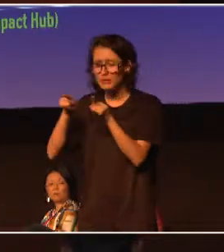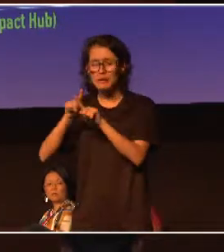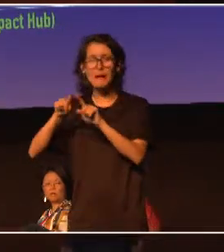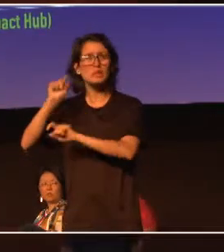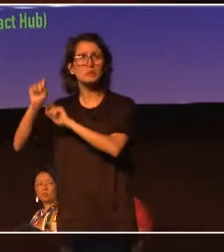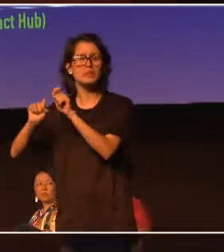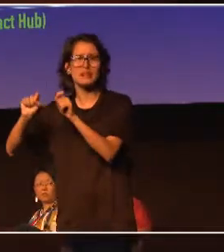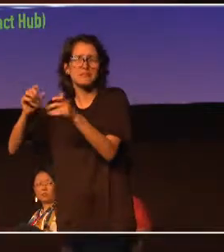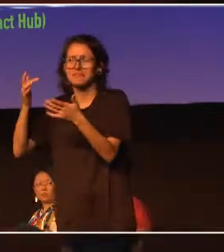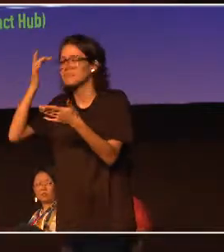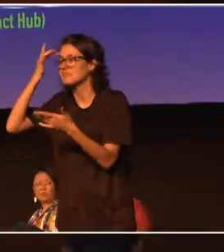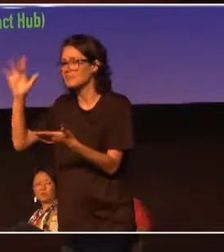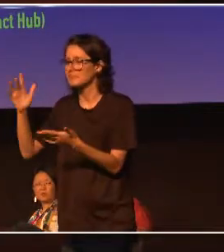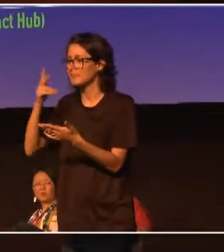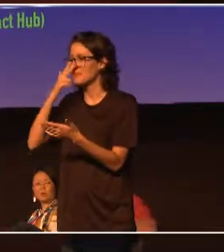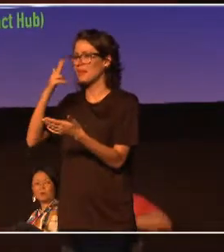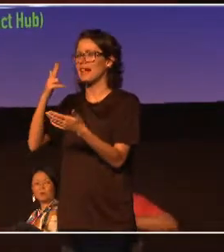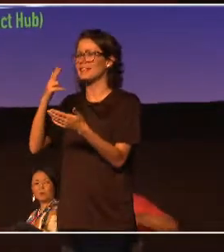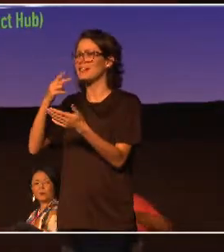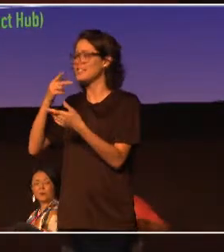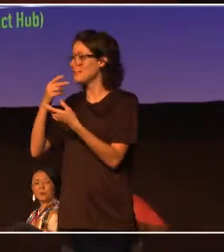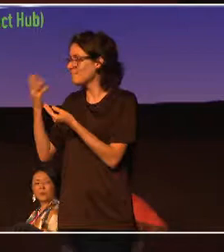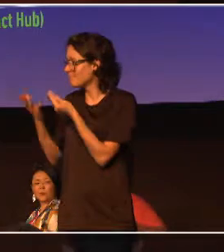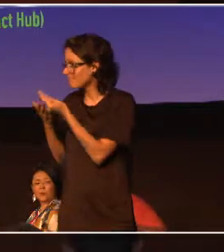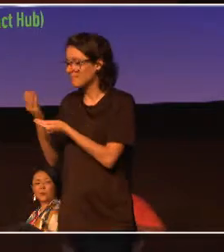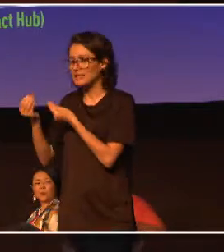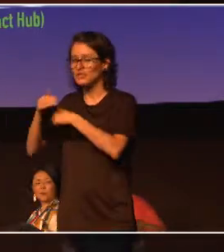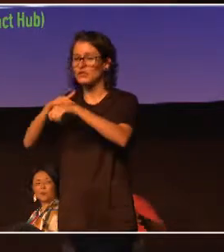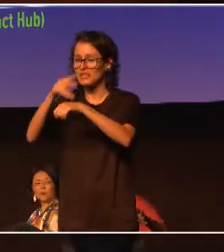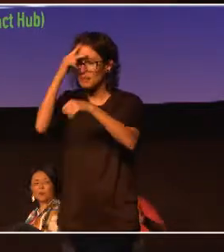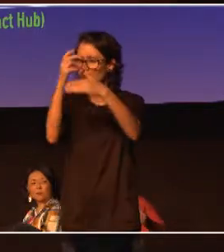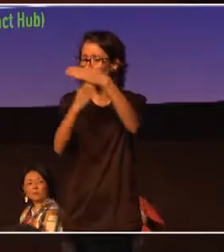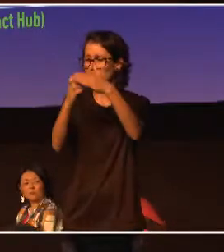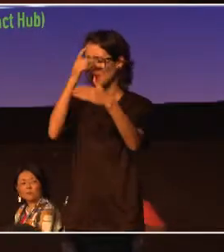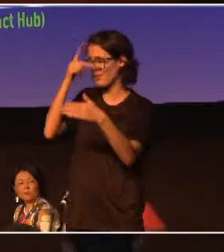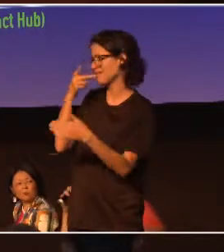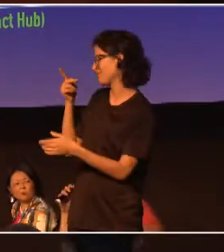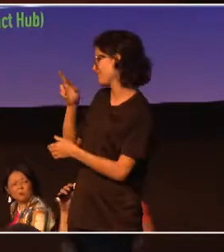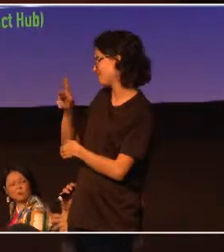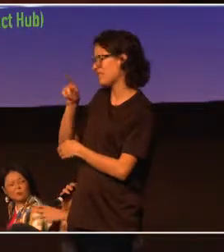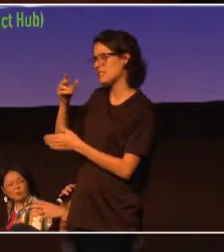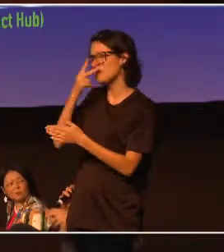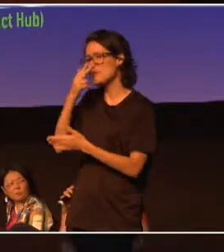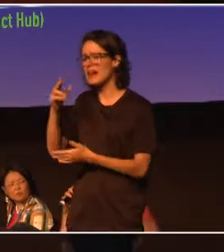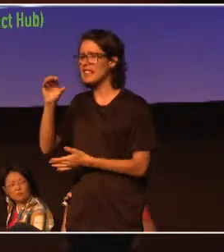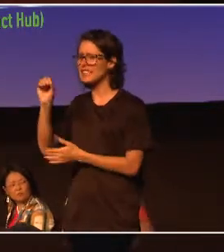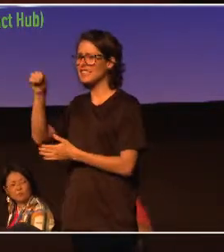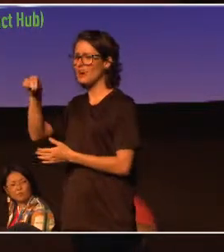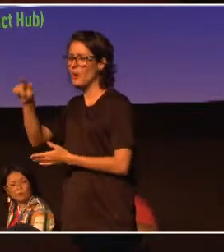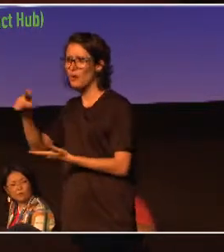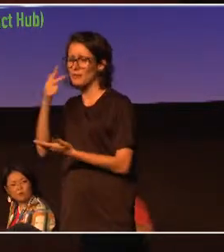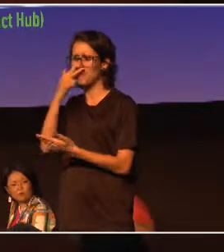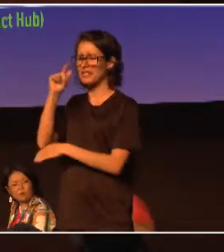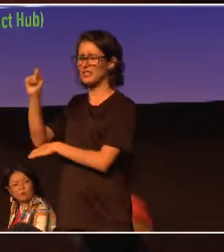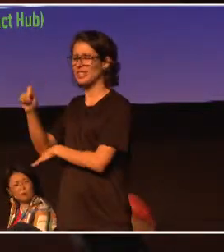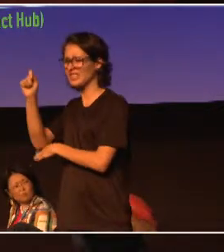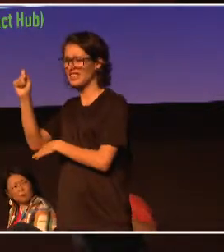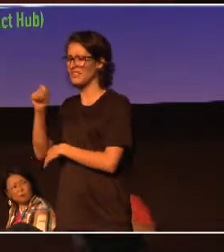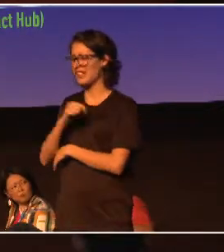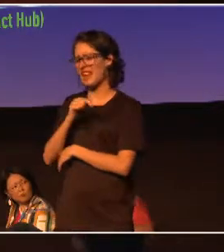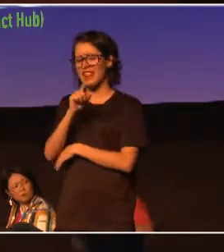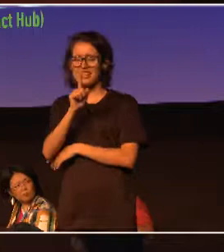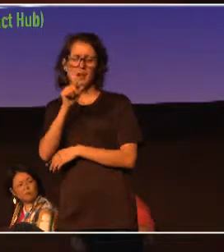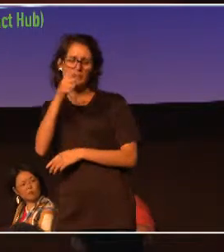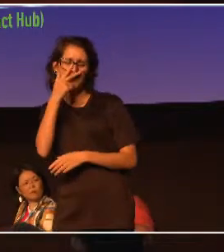meio excluído do mundo, assim, porque ia falar com o pessoal de empresa, falando, não, isso aí parece uma ONG. Ia falar com o pessoal da ONG, não, isso é meio capitalista